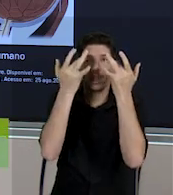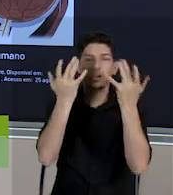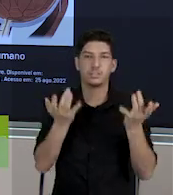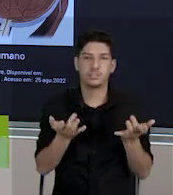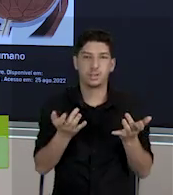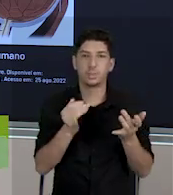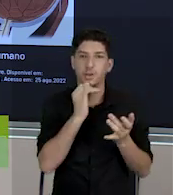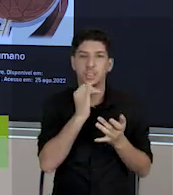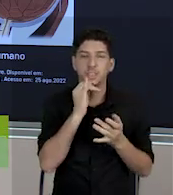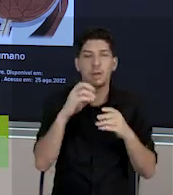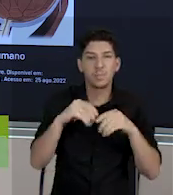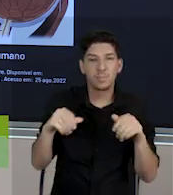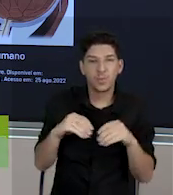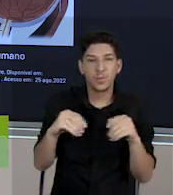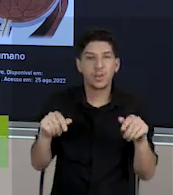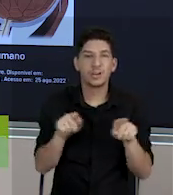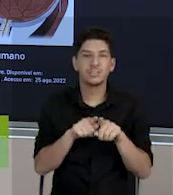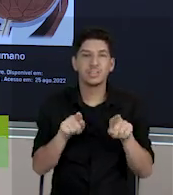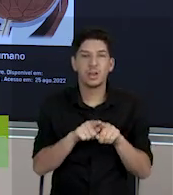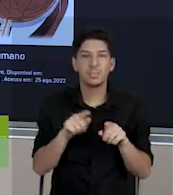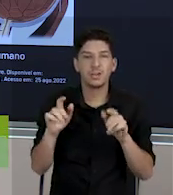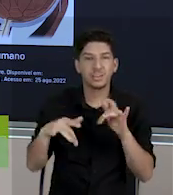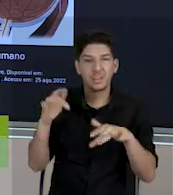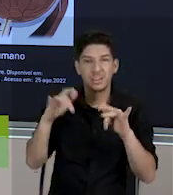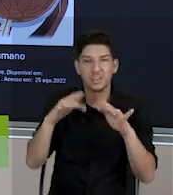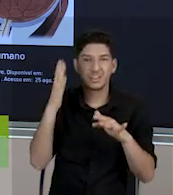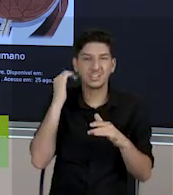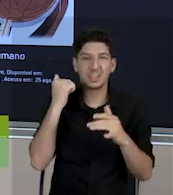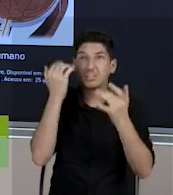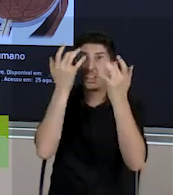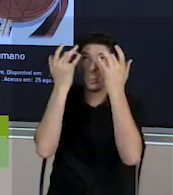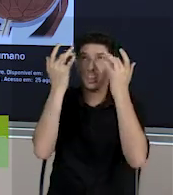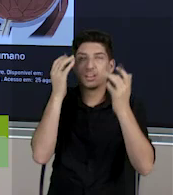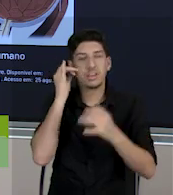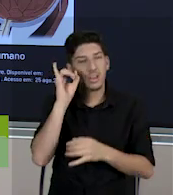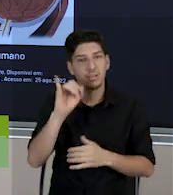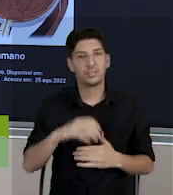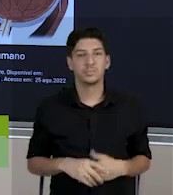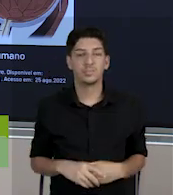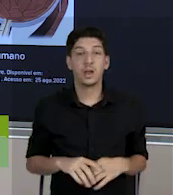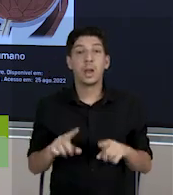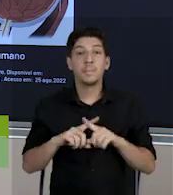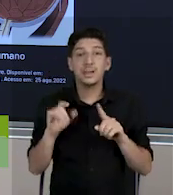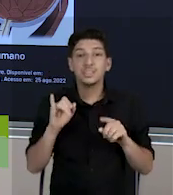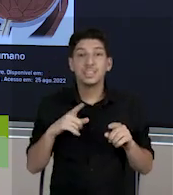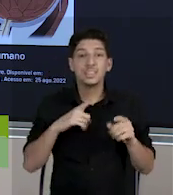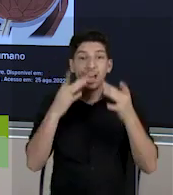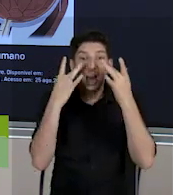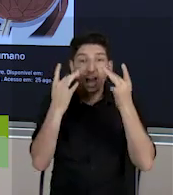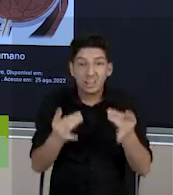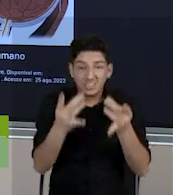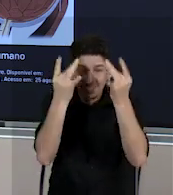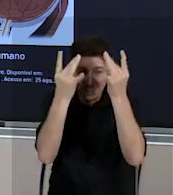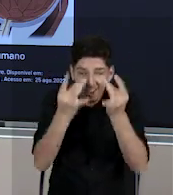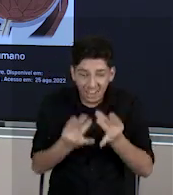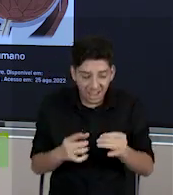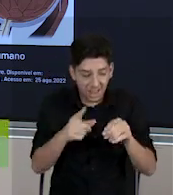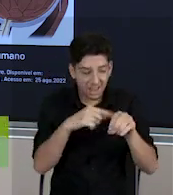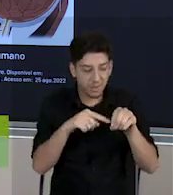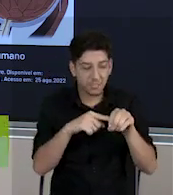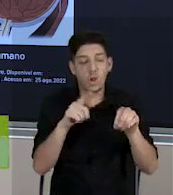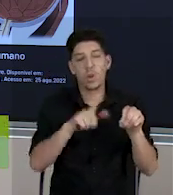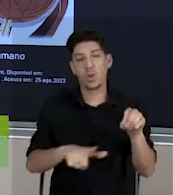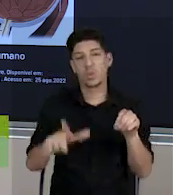poeirinhas, areias, pequenos pedacinhos de cisco. Agora, se a gente olhar o globo ocular com mais detalhe, a gente lógico, vai